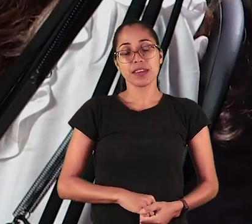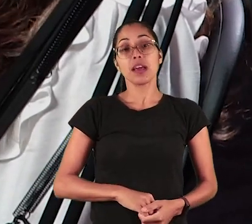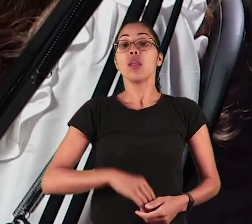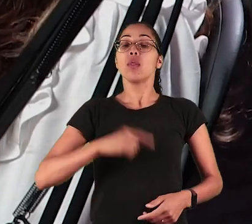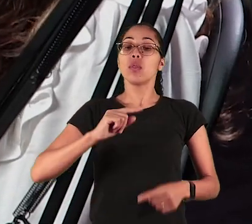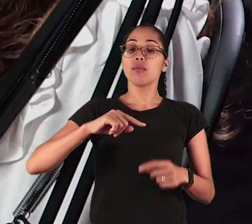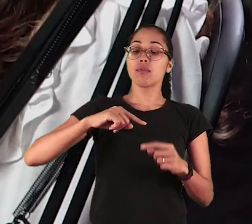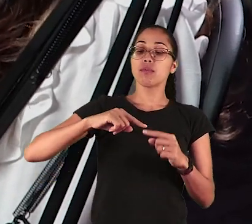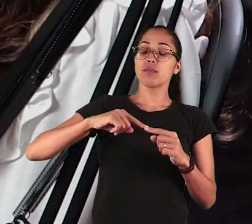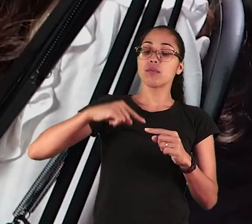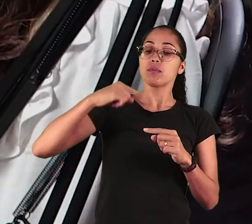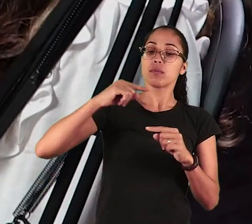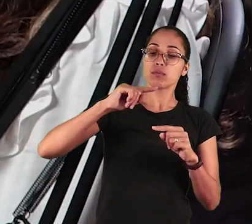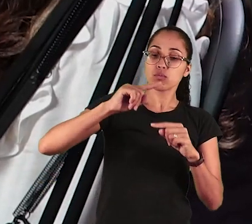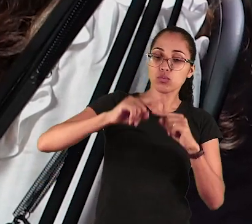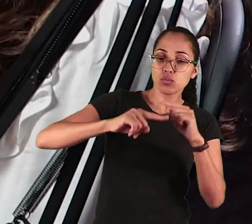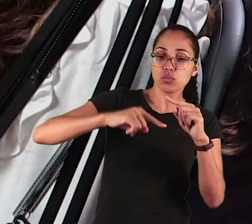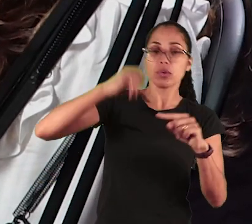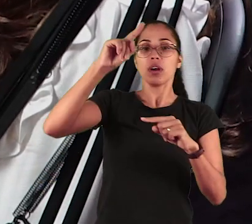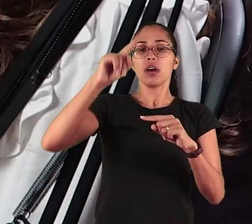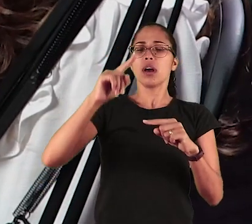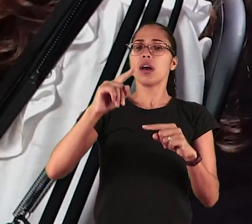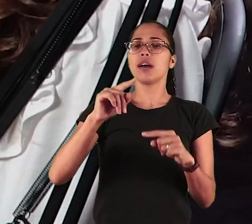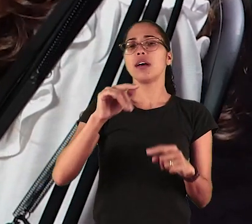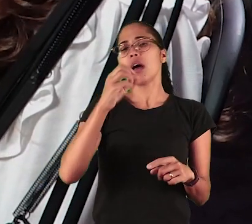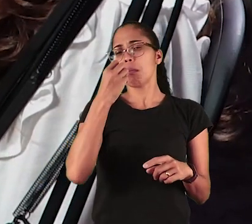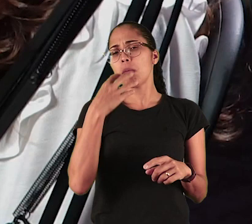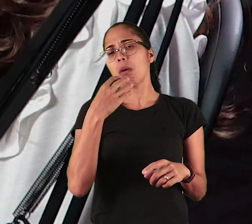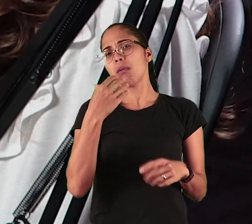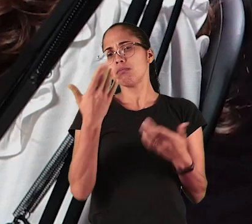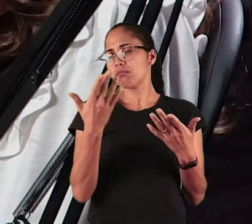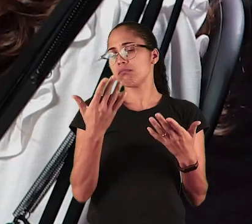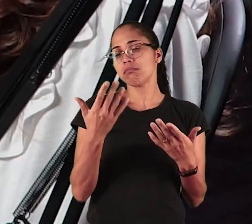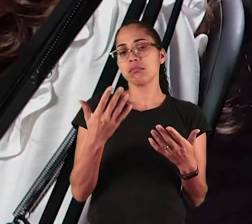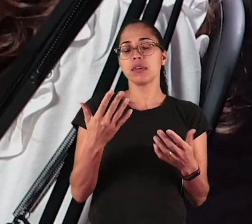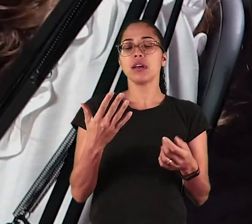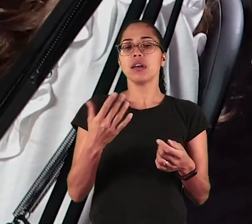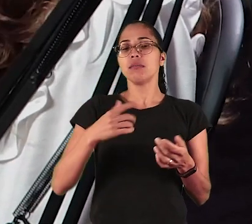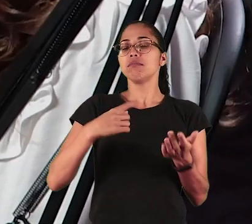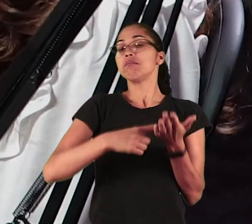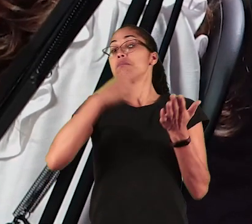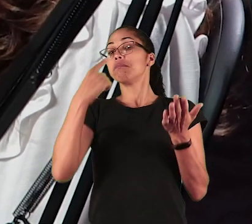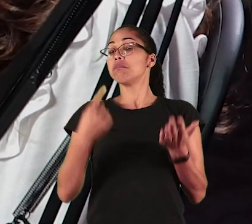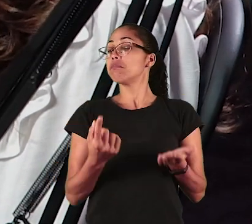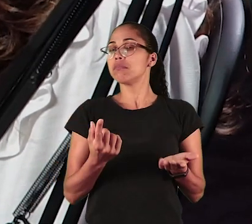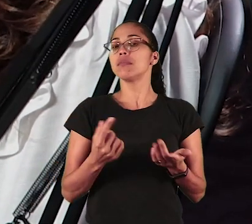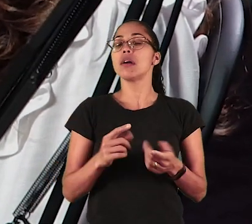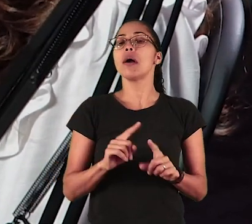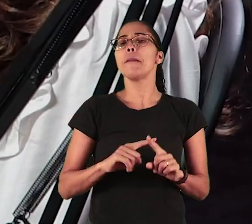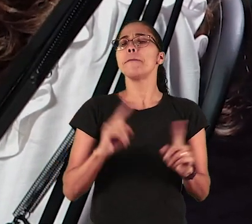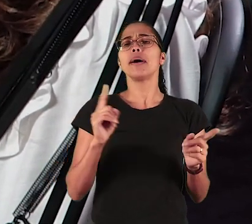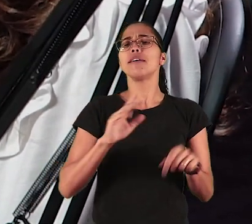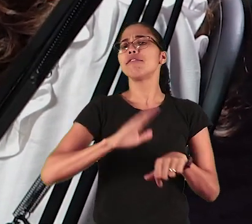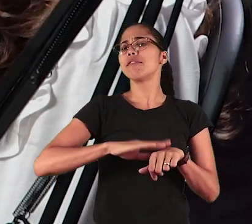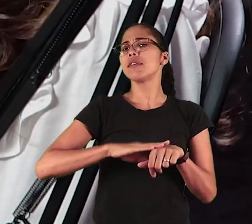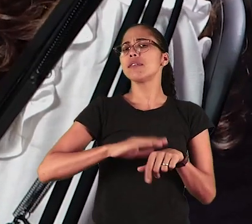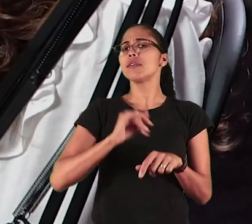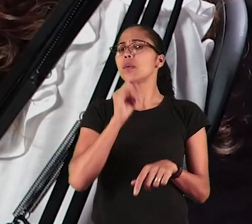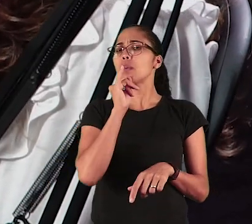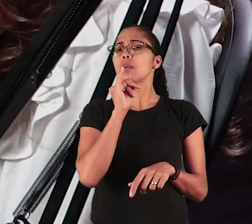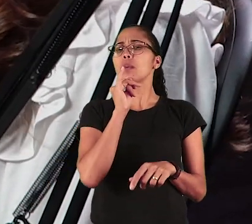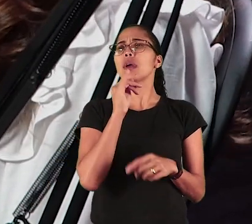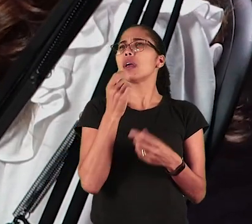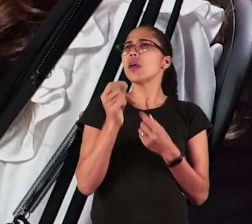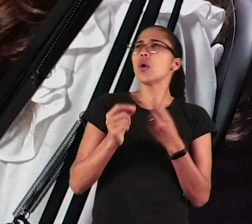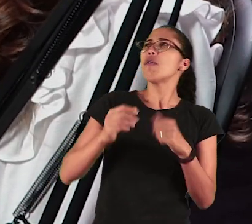você vai evoluindo Poxa tudo bem a better é um impacto mas como é que eu